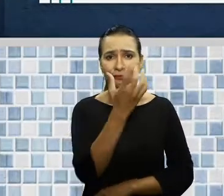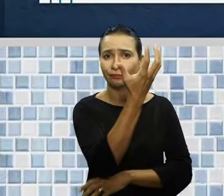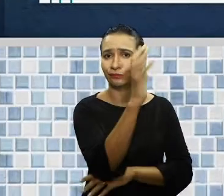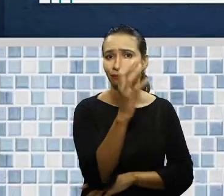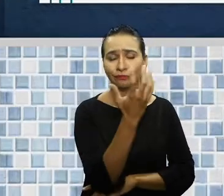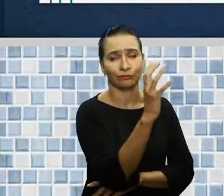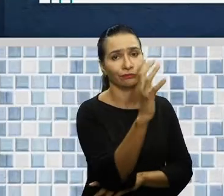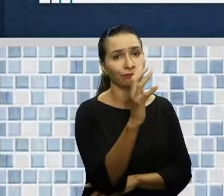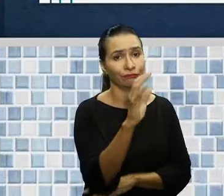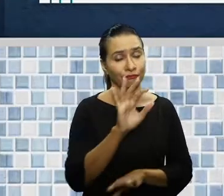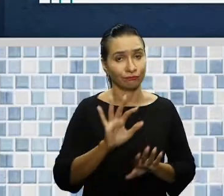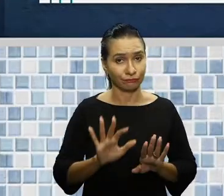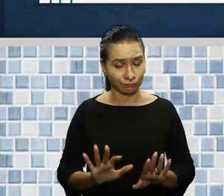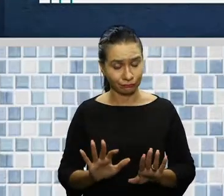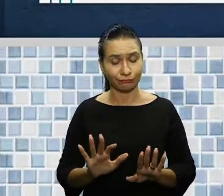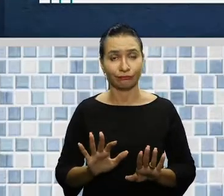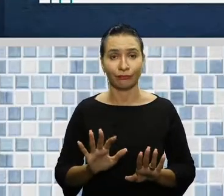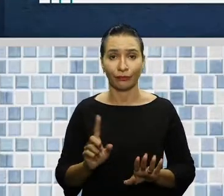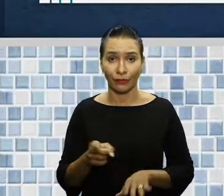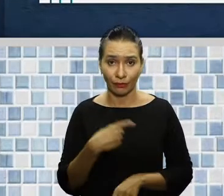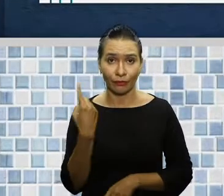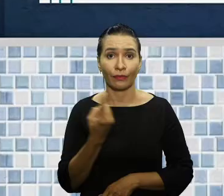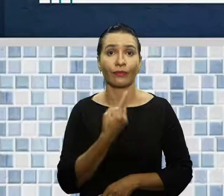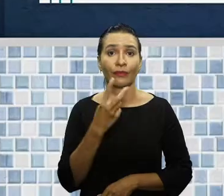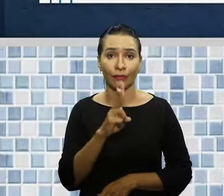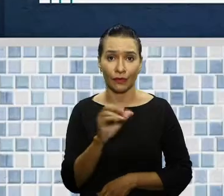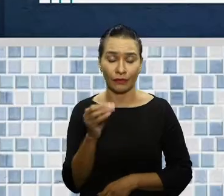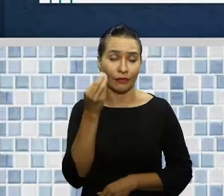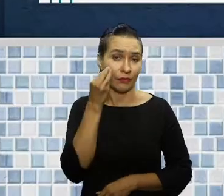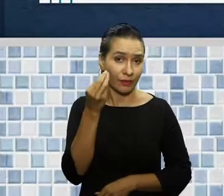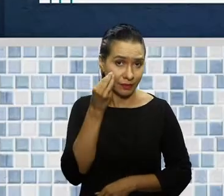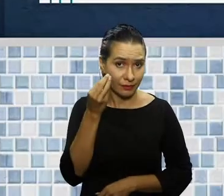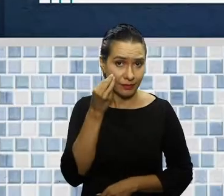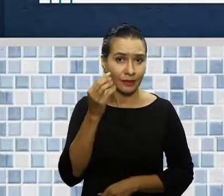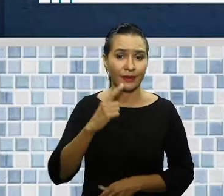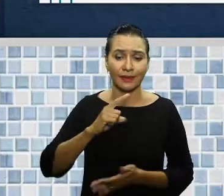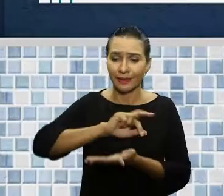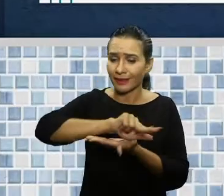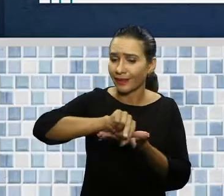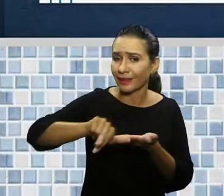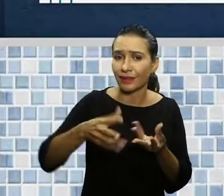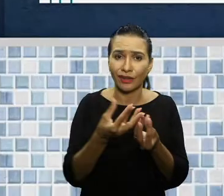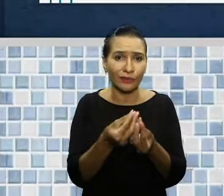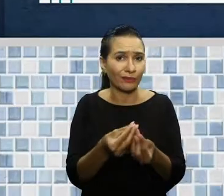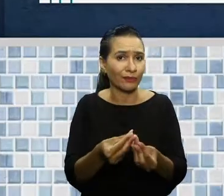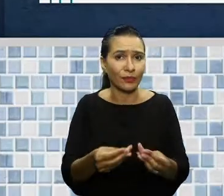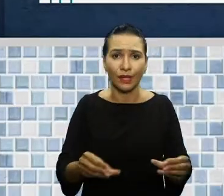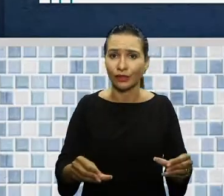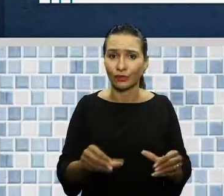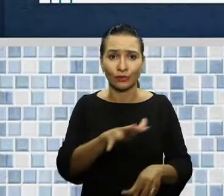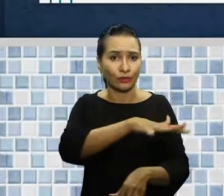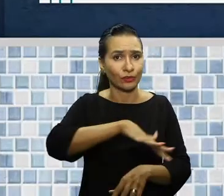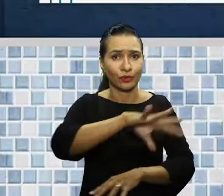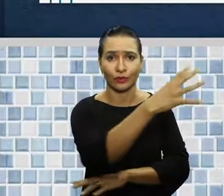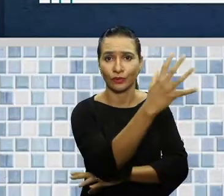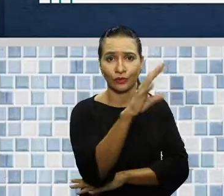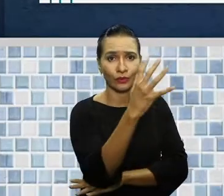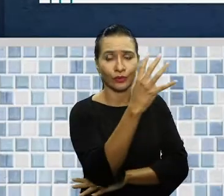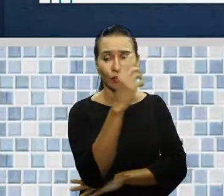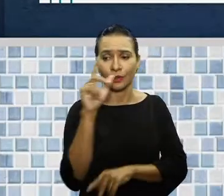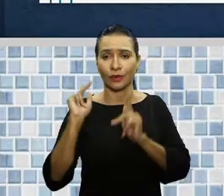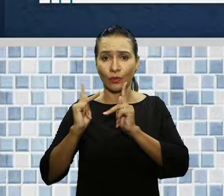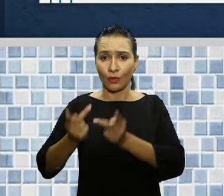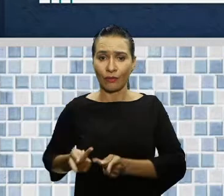nossa flora. E vamos ver, são diversas os prejuízos que o homem vem causando ao meio ambiente, mas a gente vai